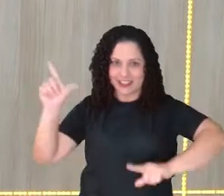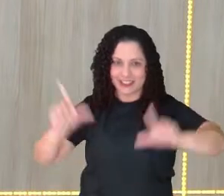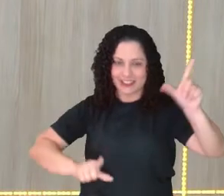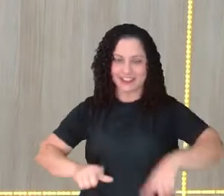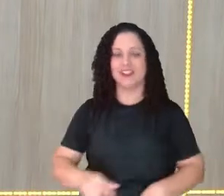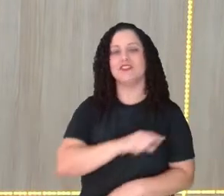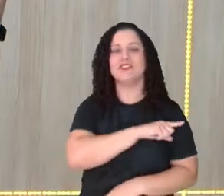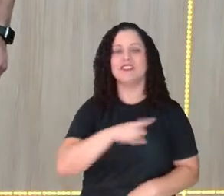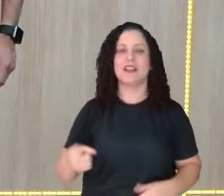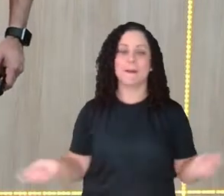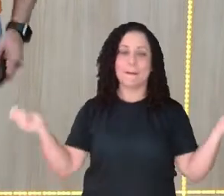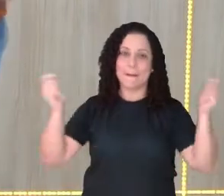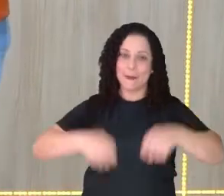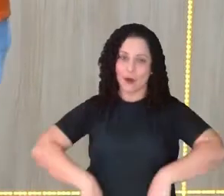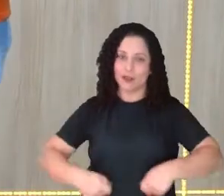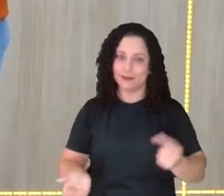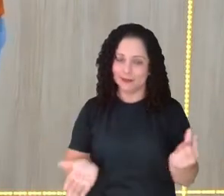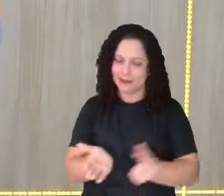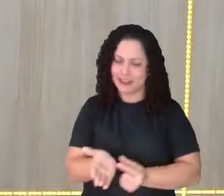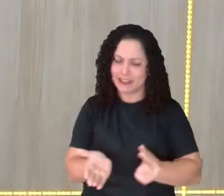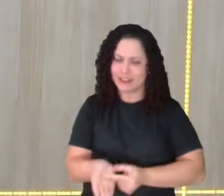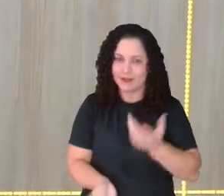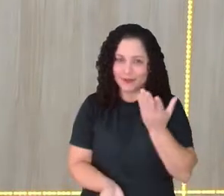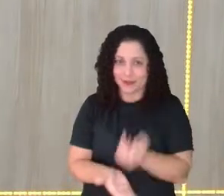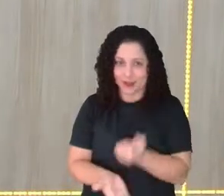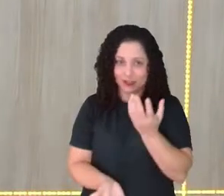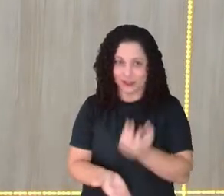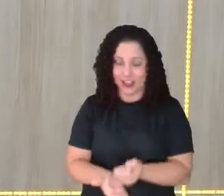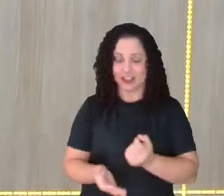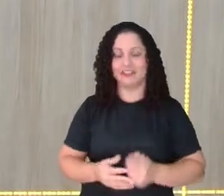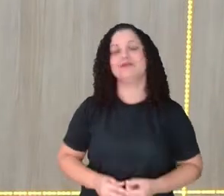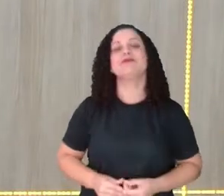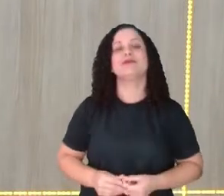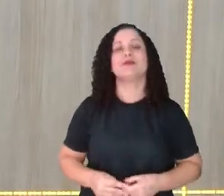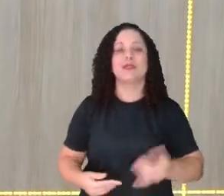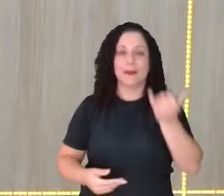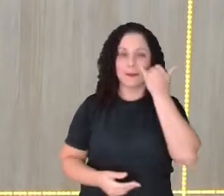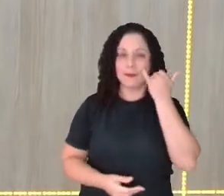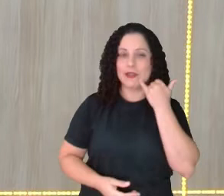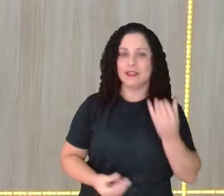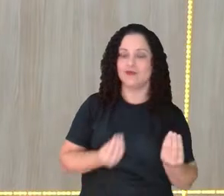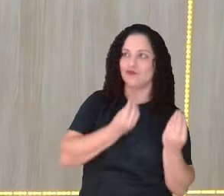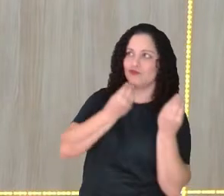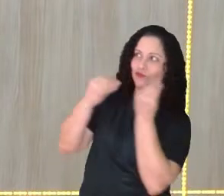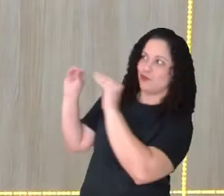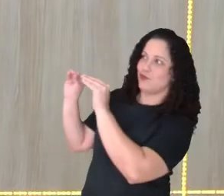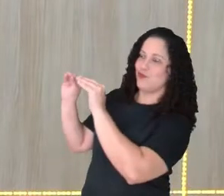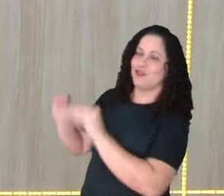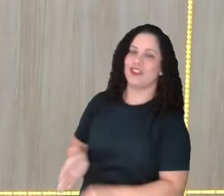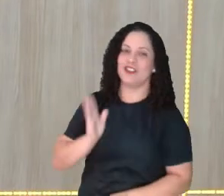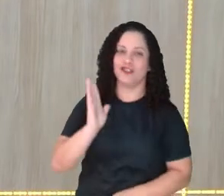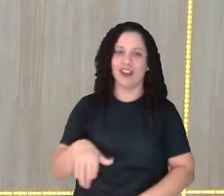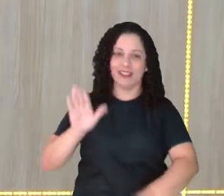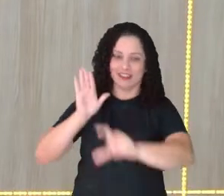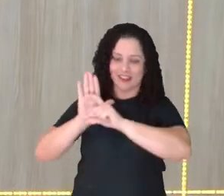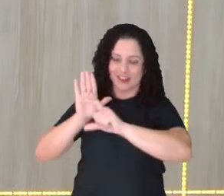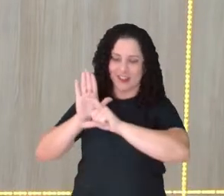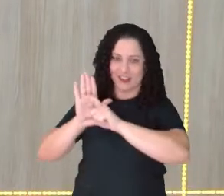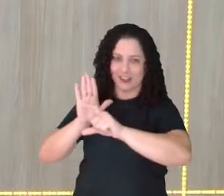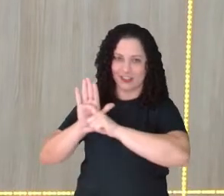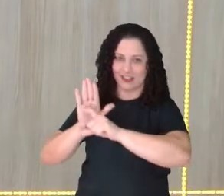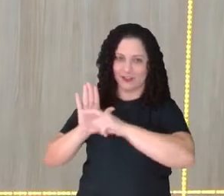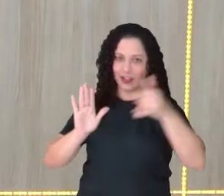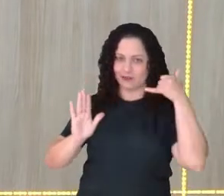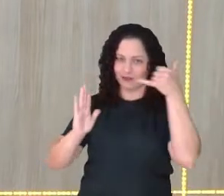tem a possibilidade de baixar o nosso aplicativo, tá bom? Então, Billy Dean já colocou aí 2 QR Codes que está aparecendo na sua